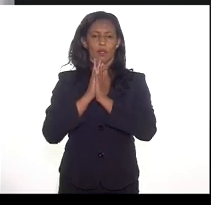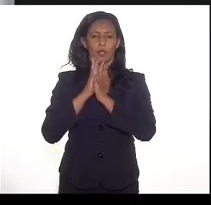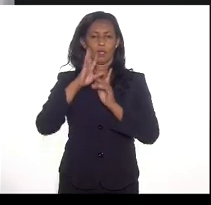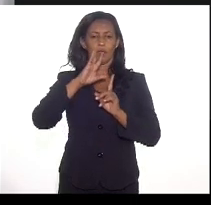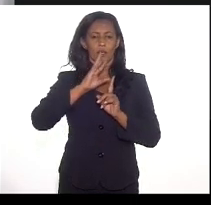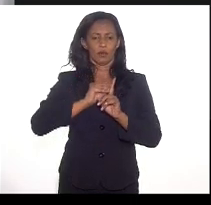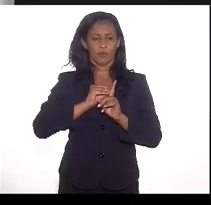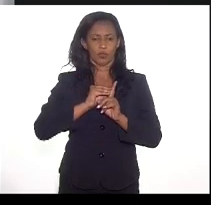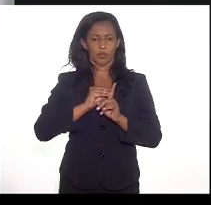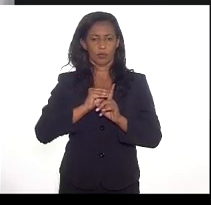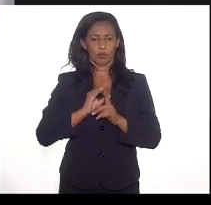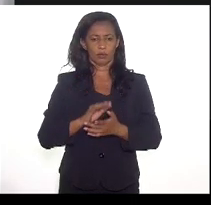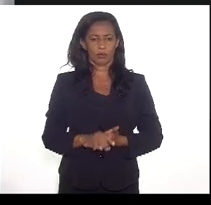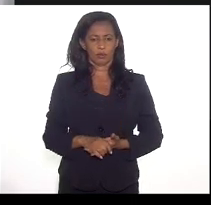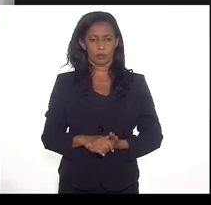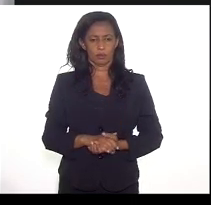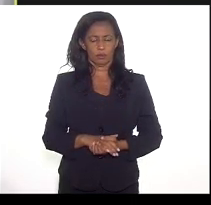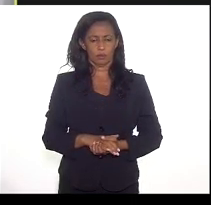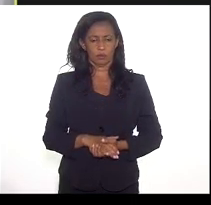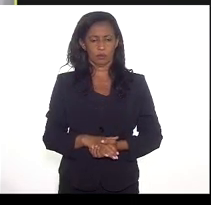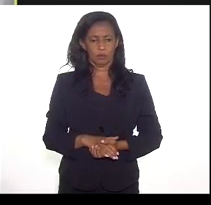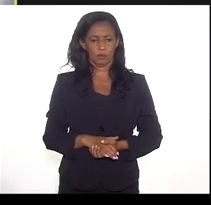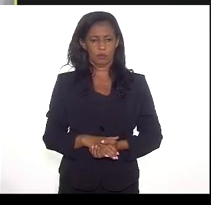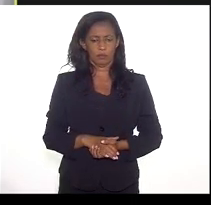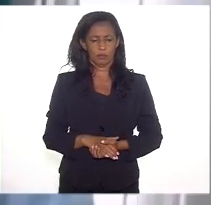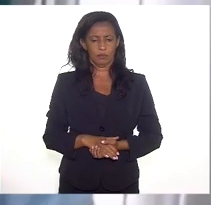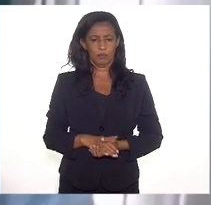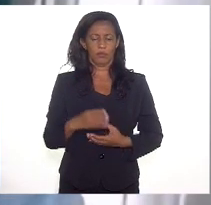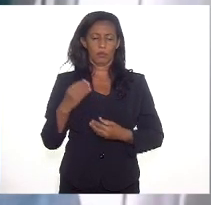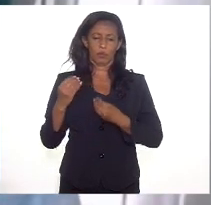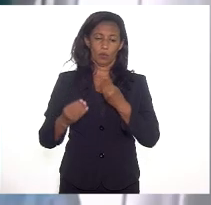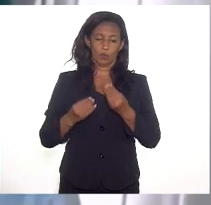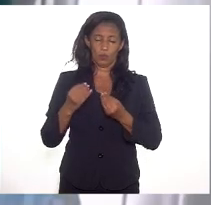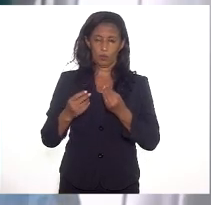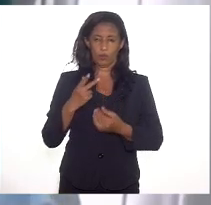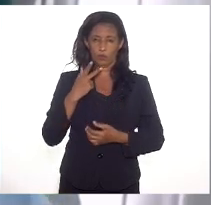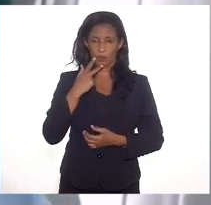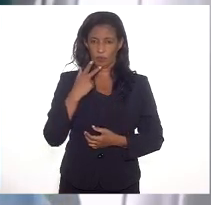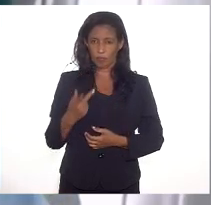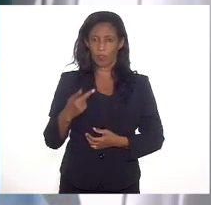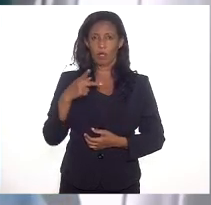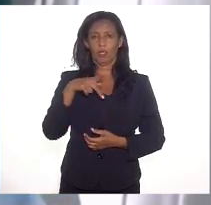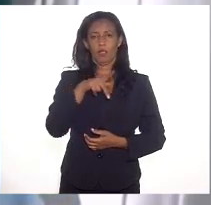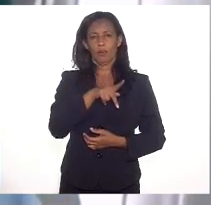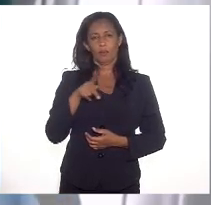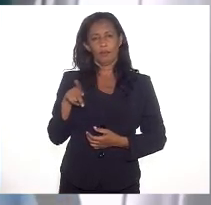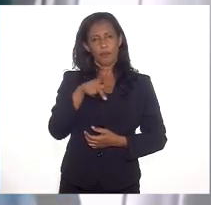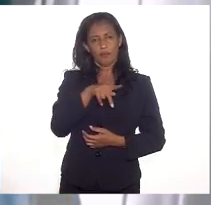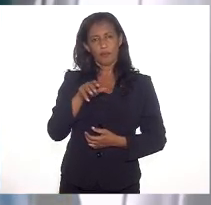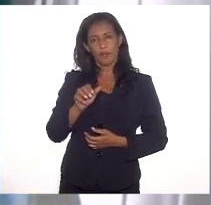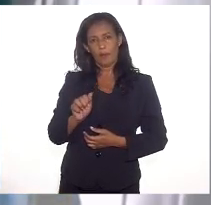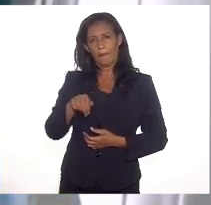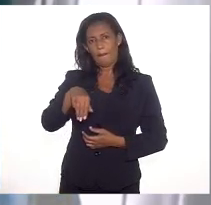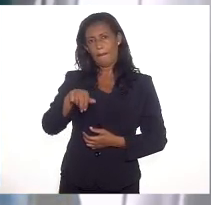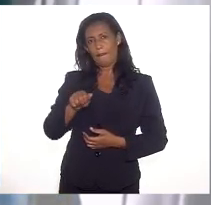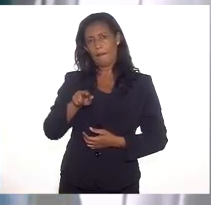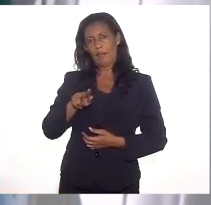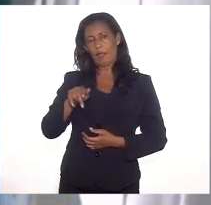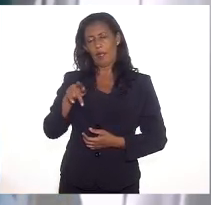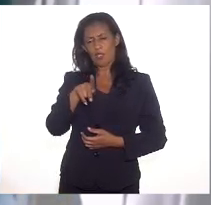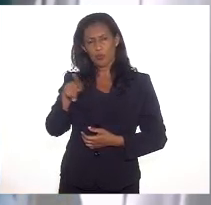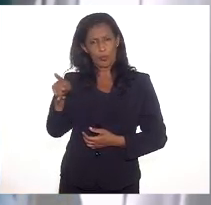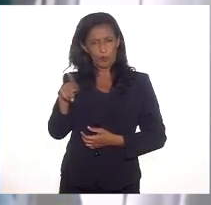fecha seu som, obrigada. Como eu dizia, professora Margarete Maria Martins, da Rede Municipal de Educação de Niterói,